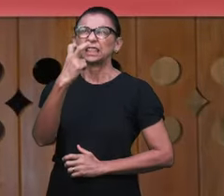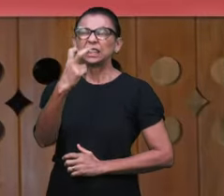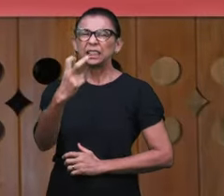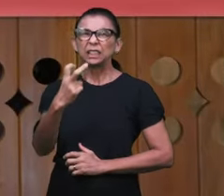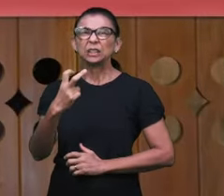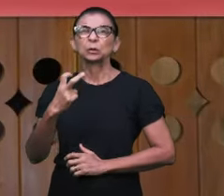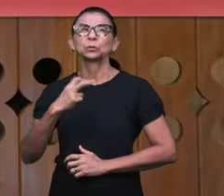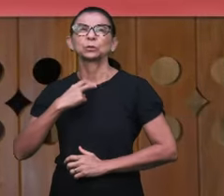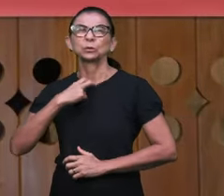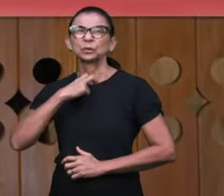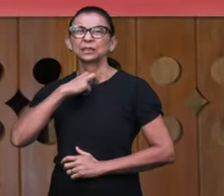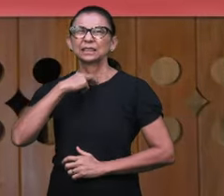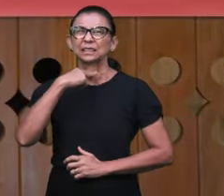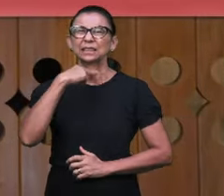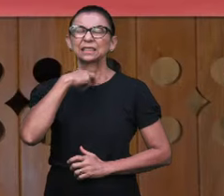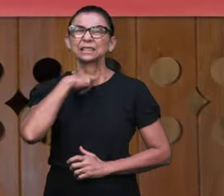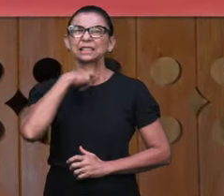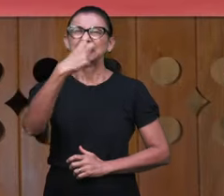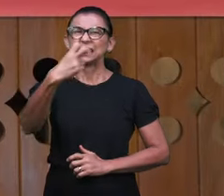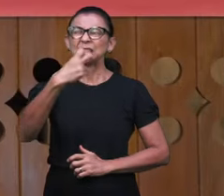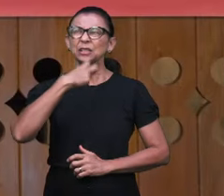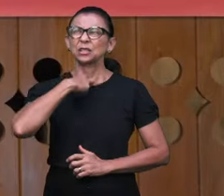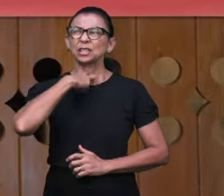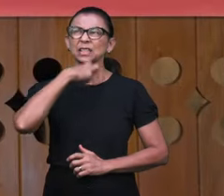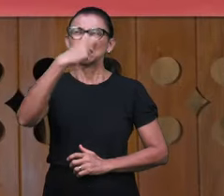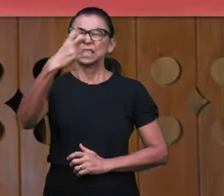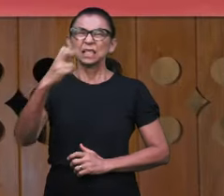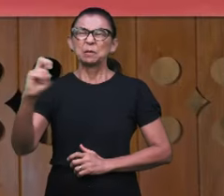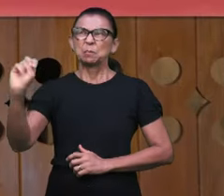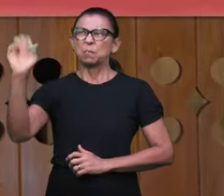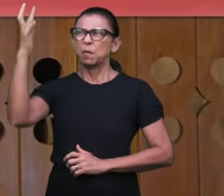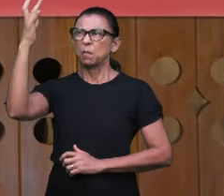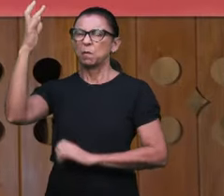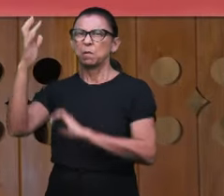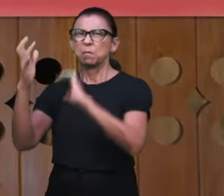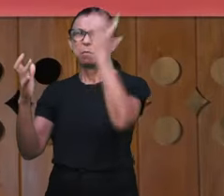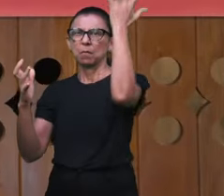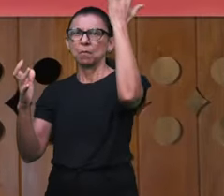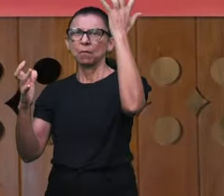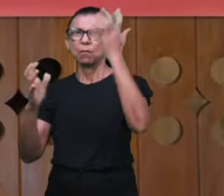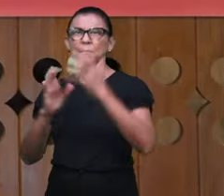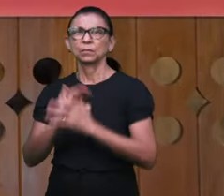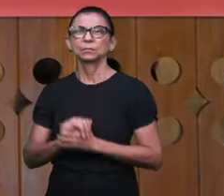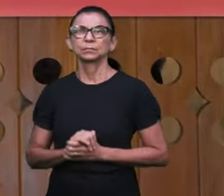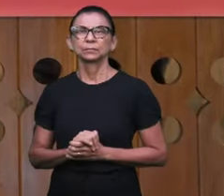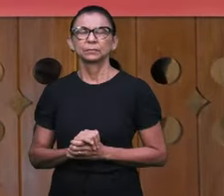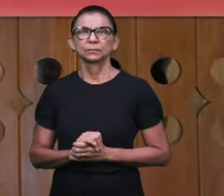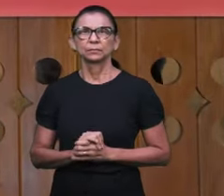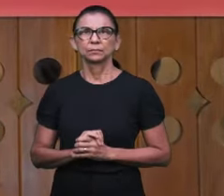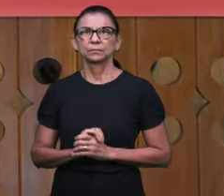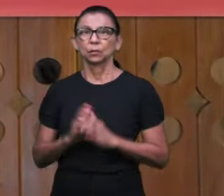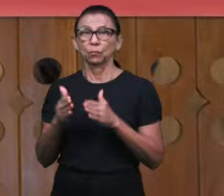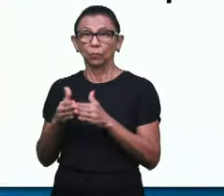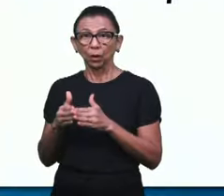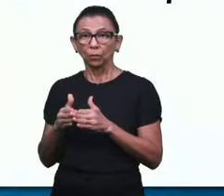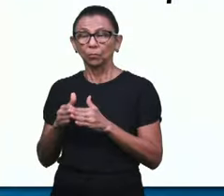com gritos, com sinais para o povo de Deus.